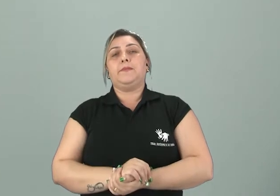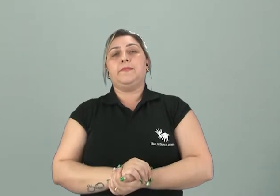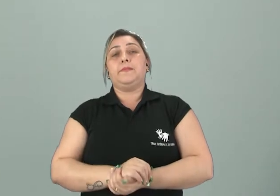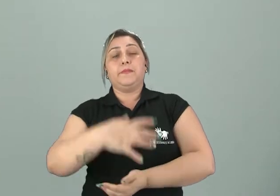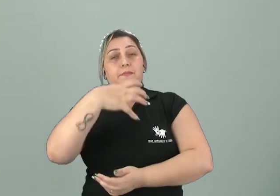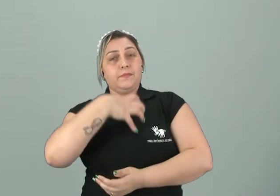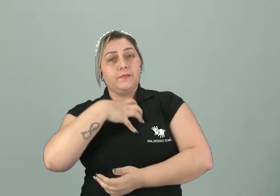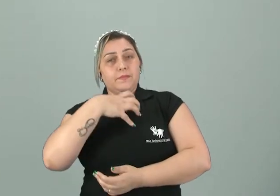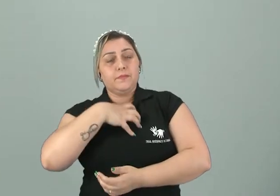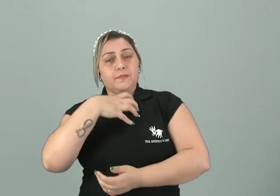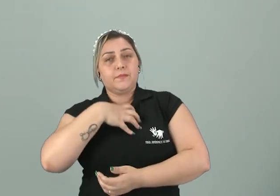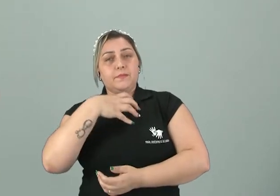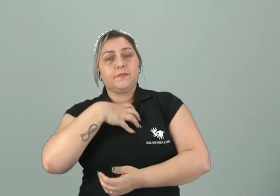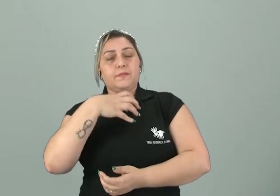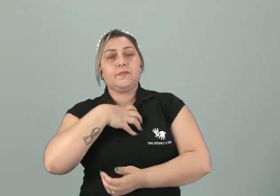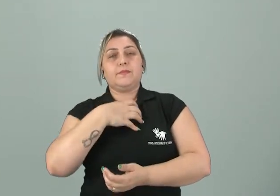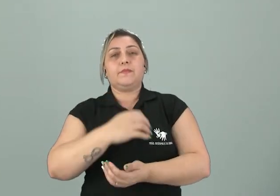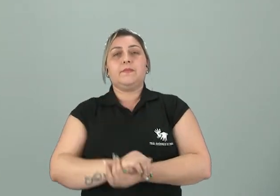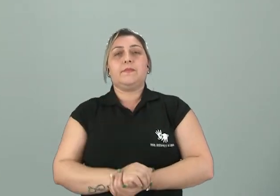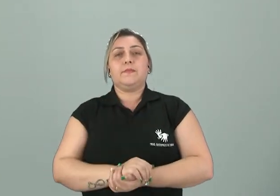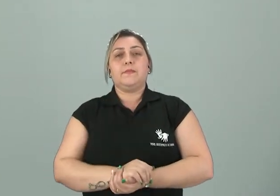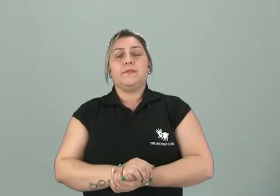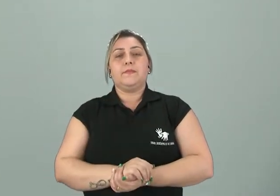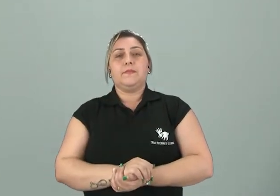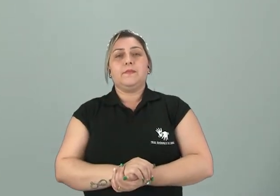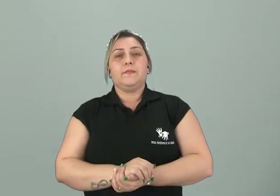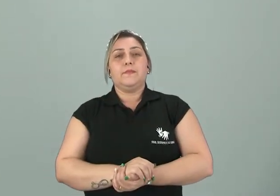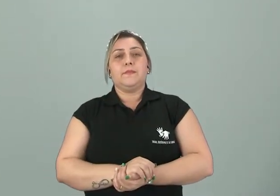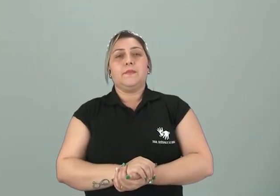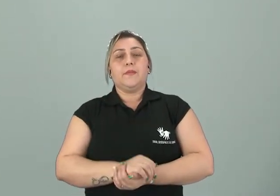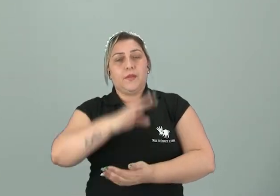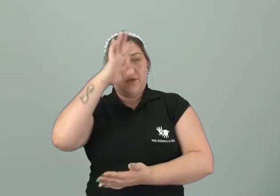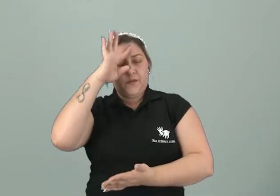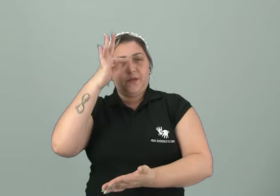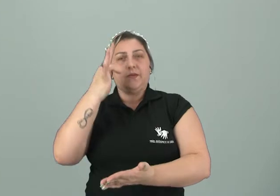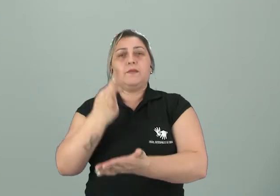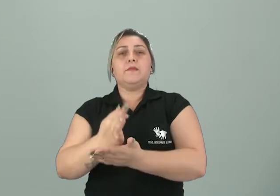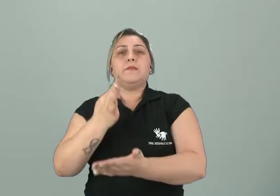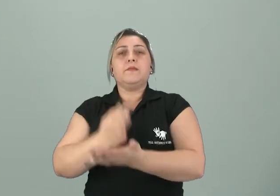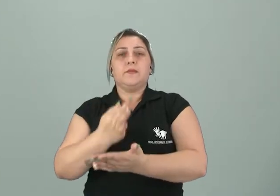levados acabam que provocam esse sentimento de